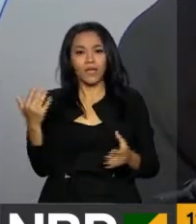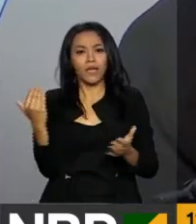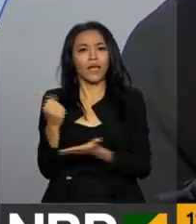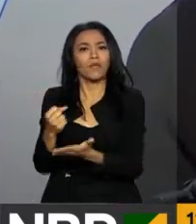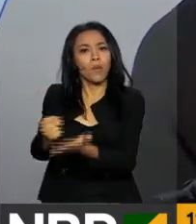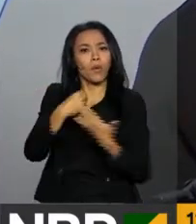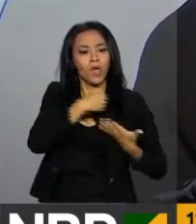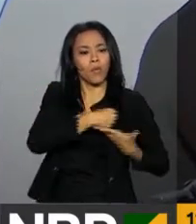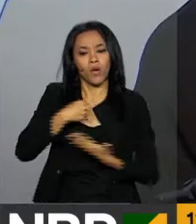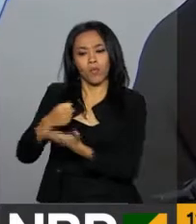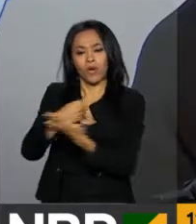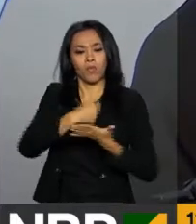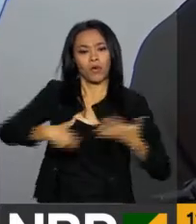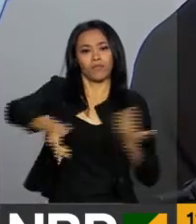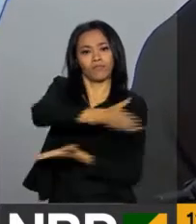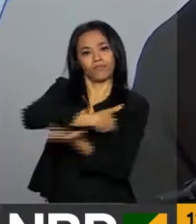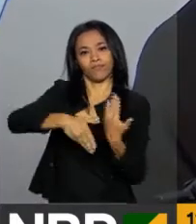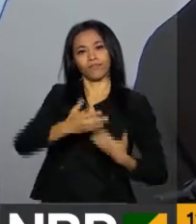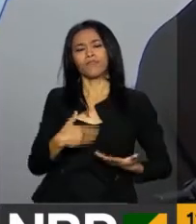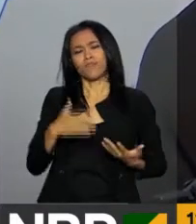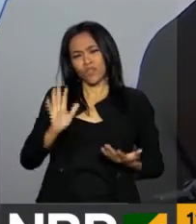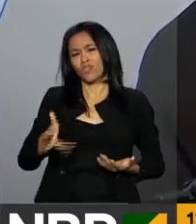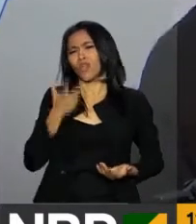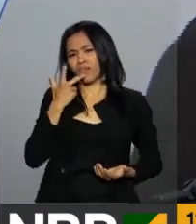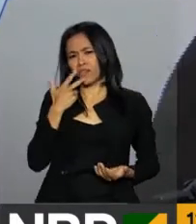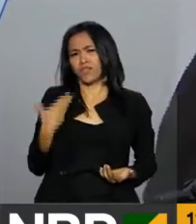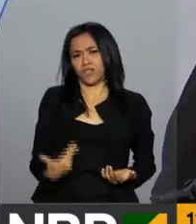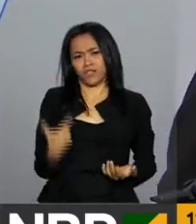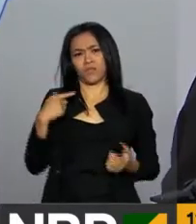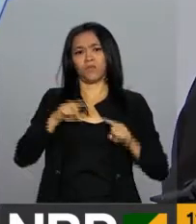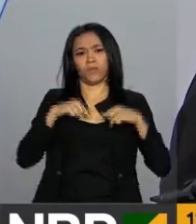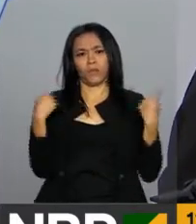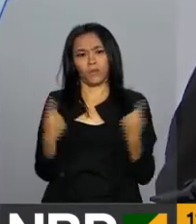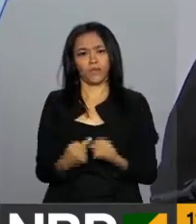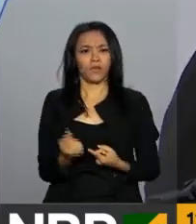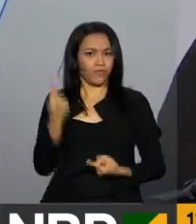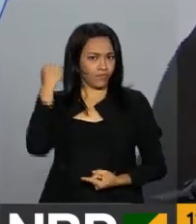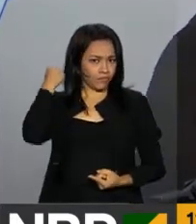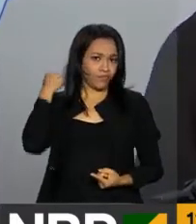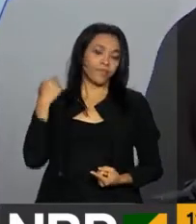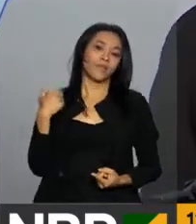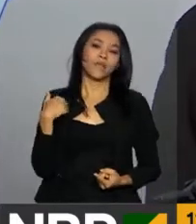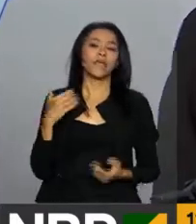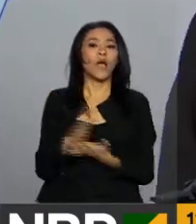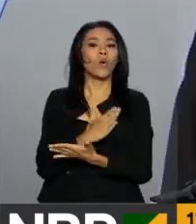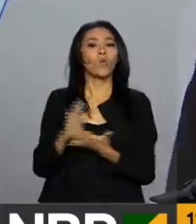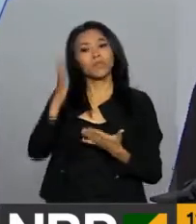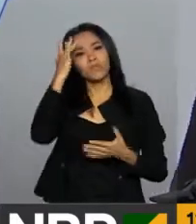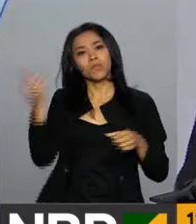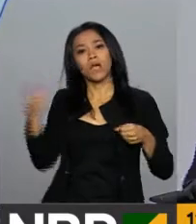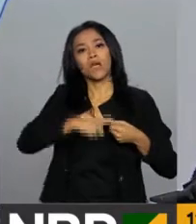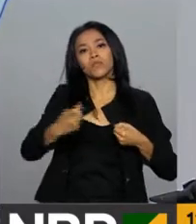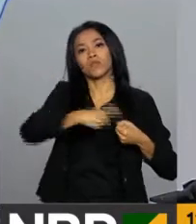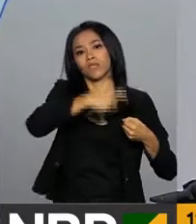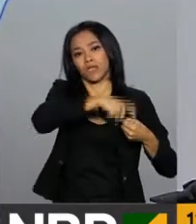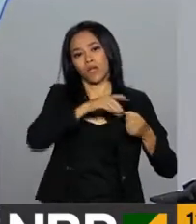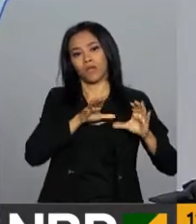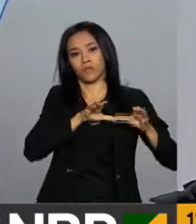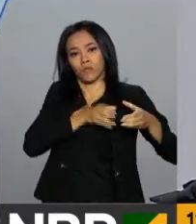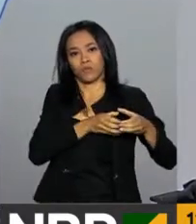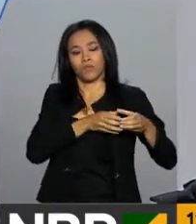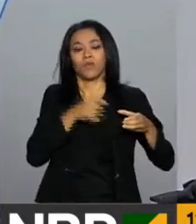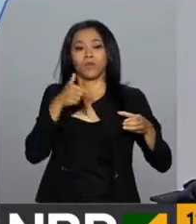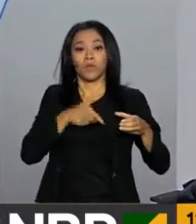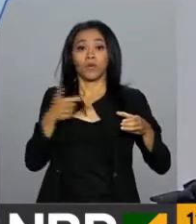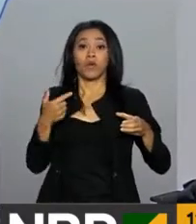eu eu já disse isso numa reunião que nós tivemos com alguns associados mas freitas levou me numa audiência